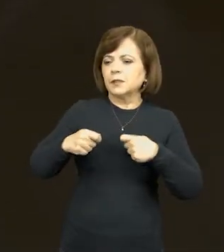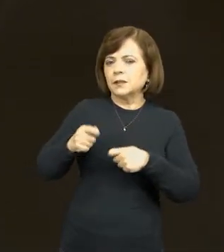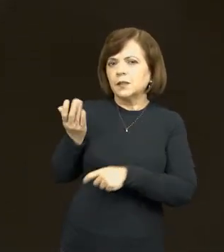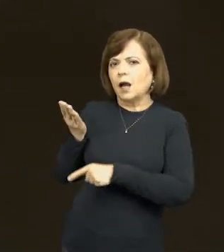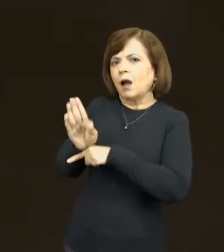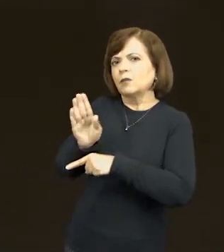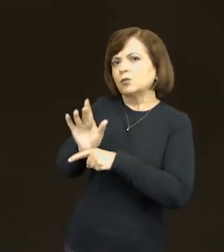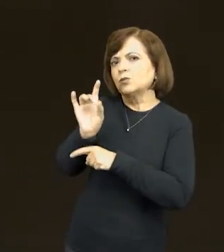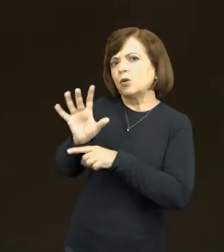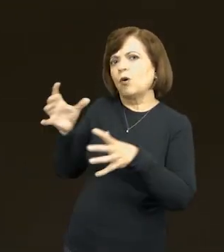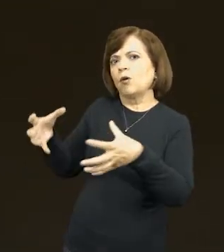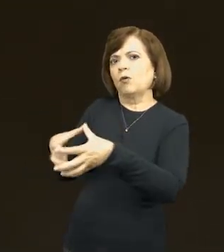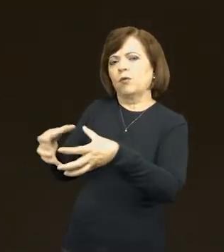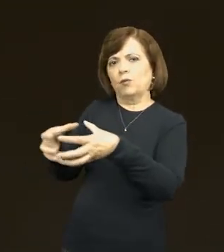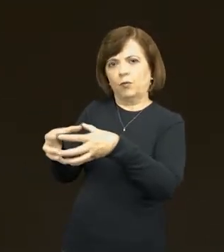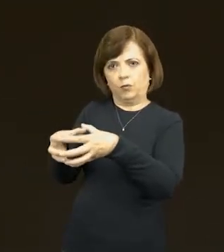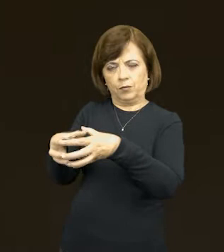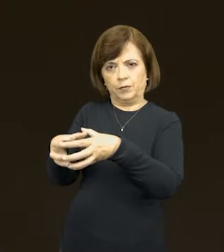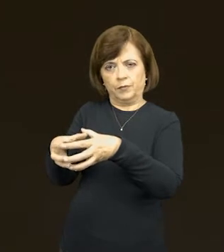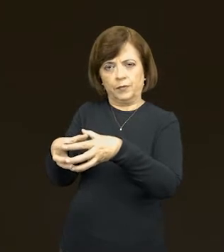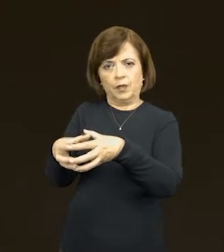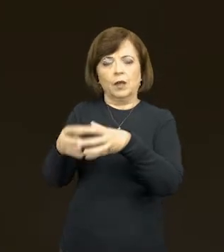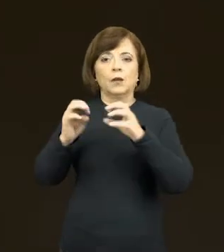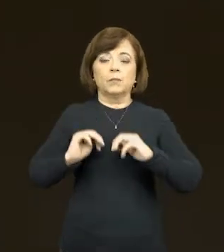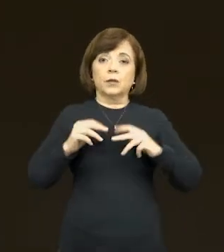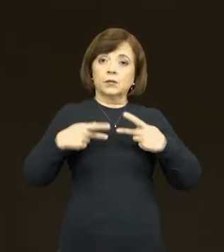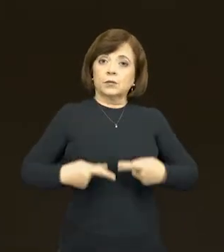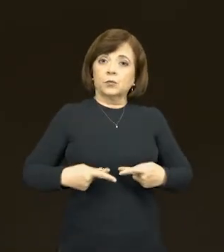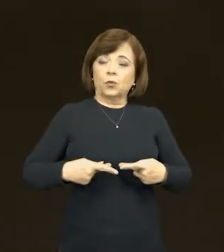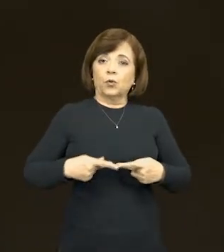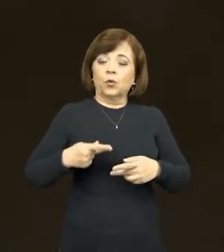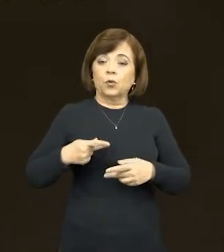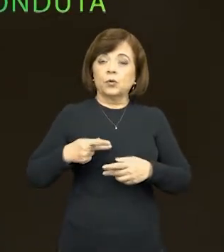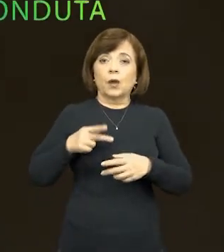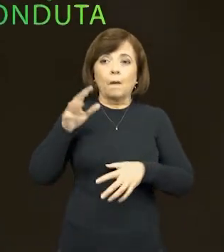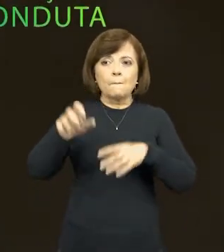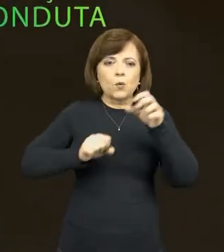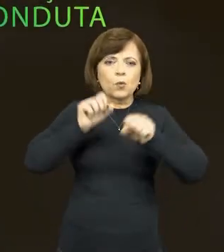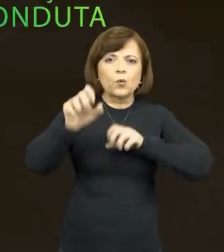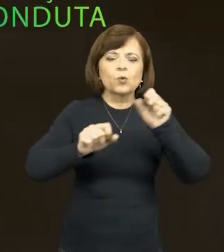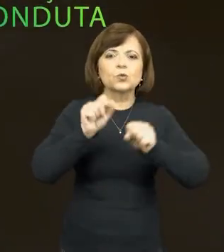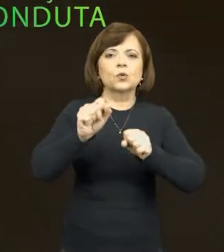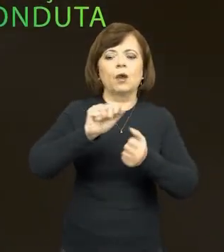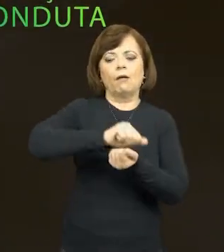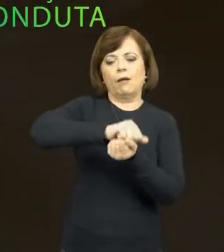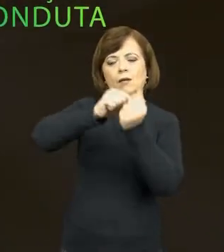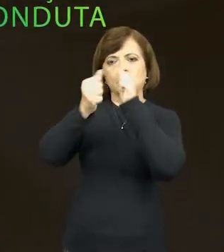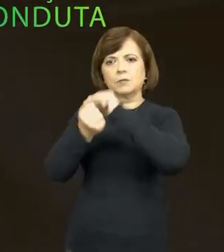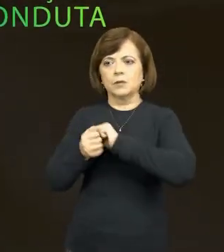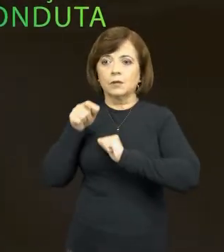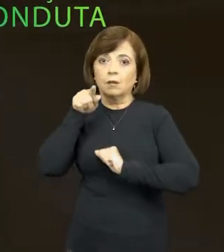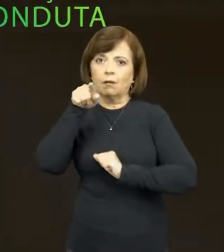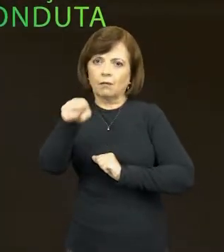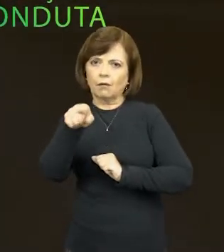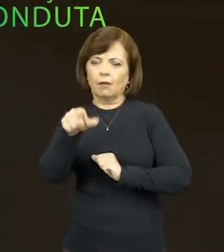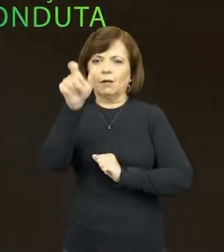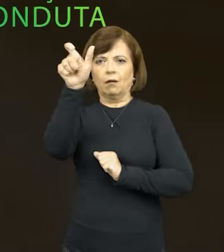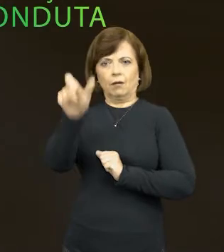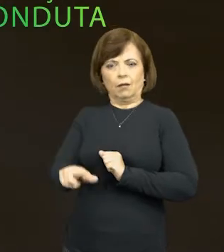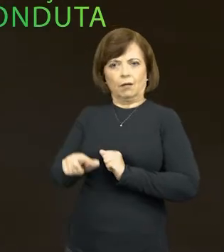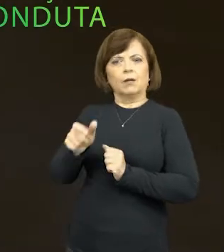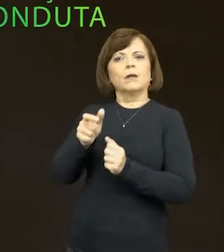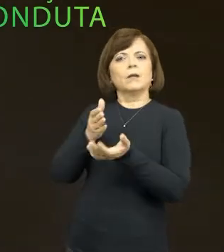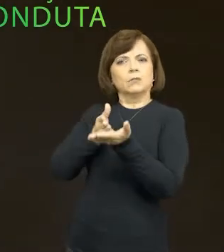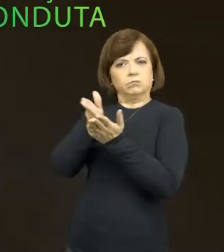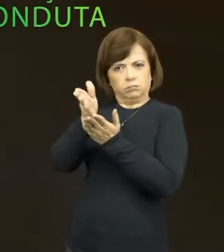a coletividade de consumidores. O que o Ministério Público busca sempre é a adequação da conduta daquele fornecedor. Então,